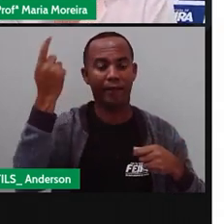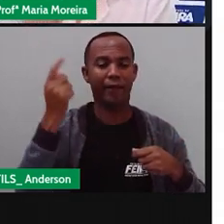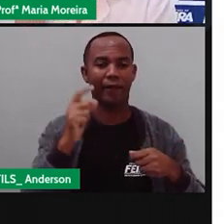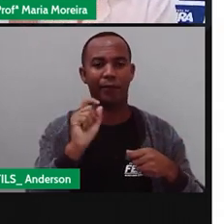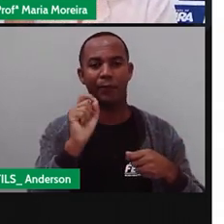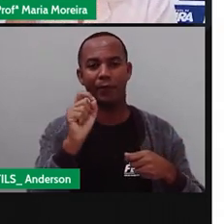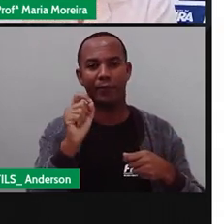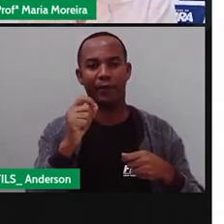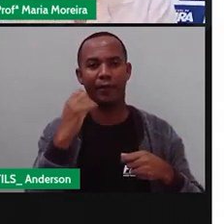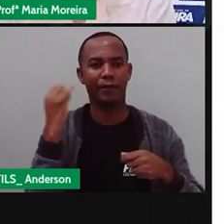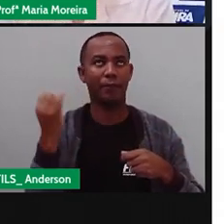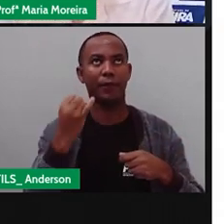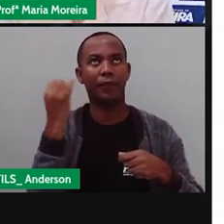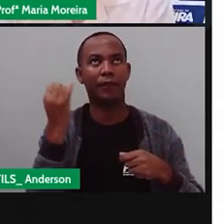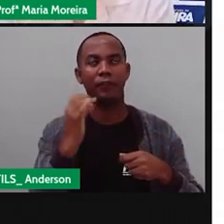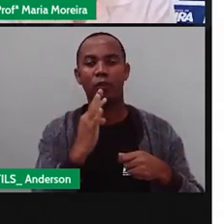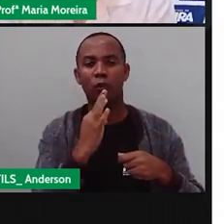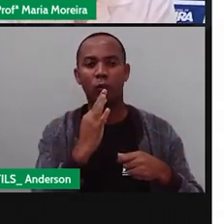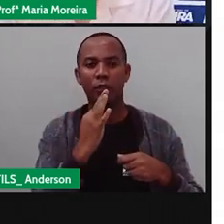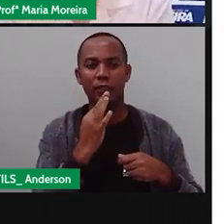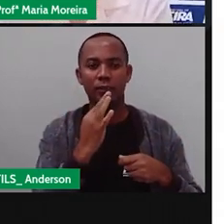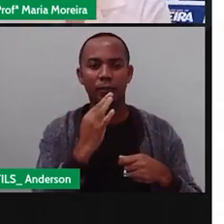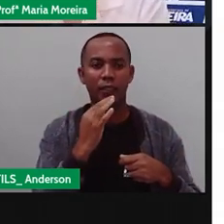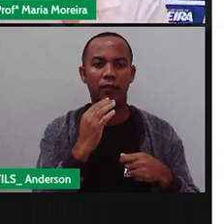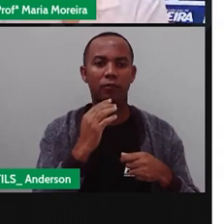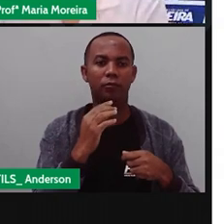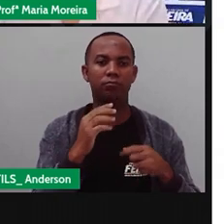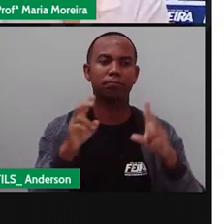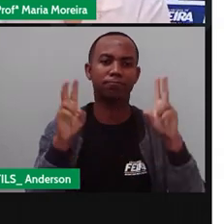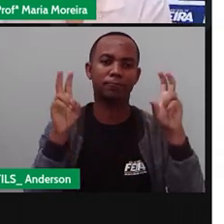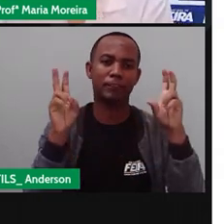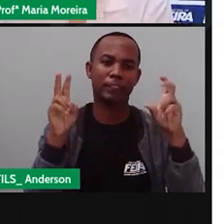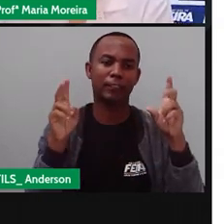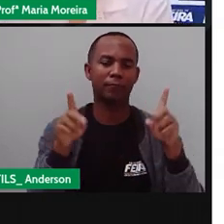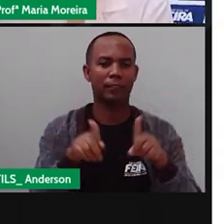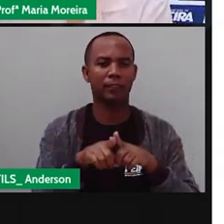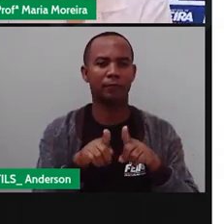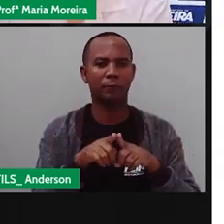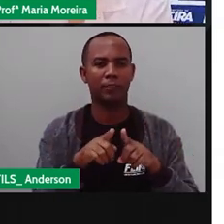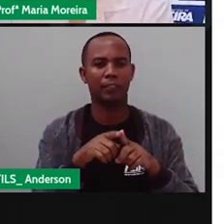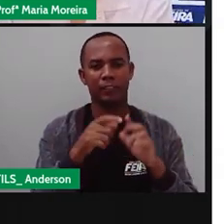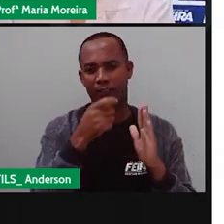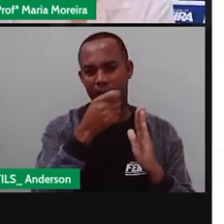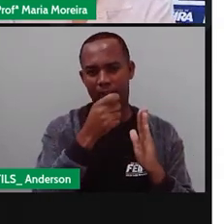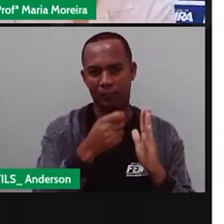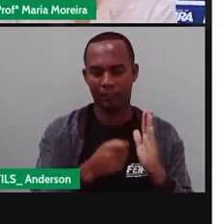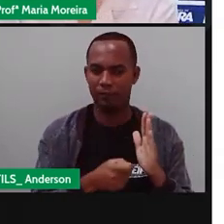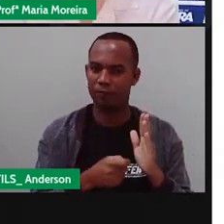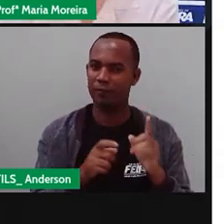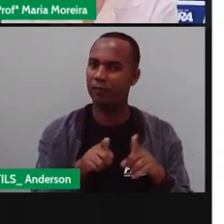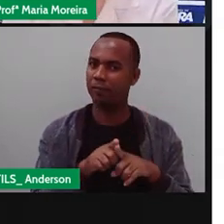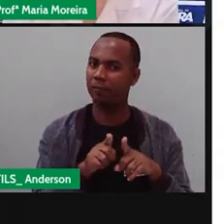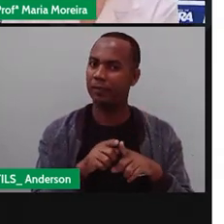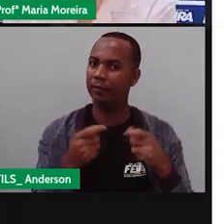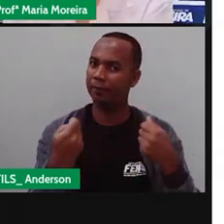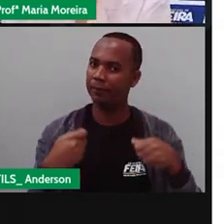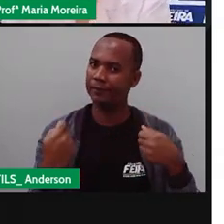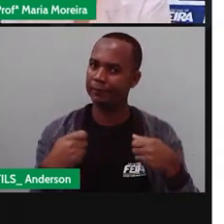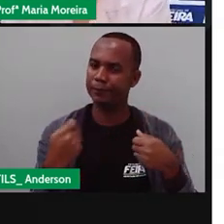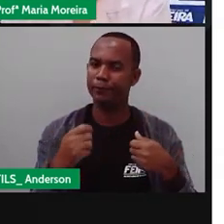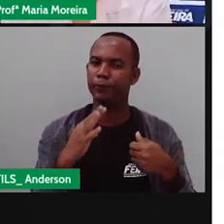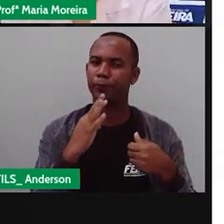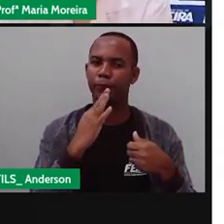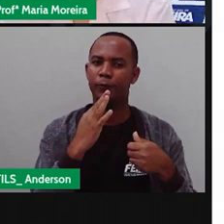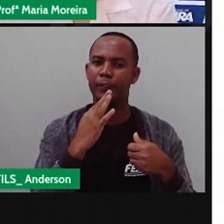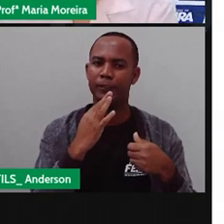quê? Conhecimento sobre aquele assunto para que eu atinja um bom resultado, para que eu escreva um bom texto. Então, eu preciso conhecer sobre o que eu